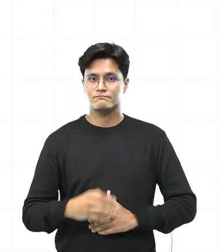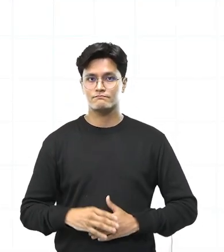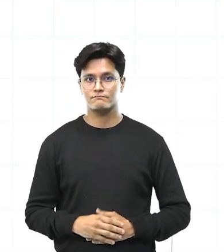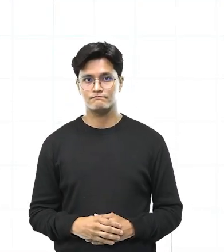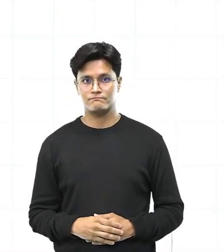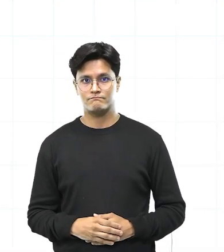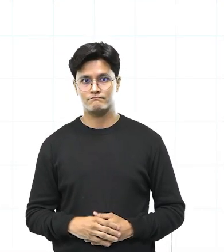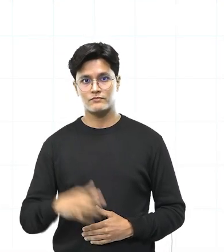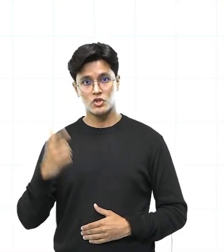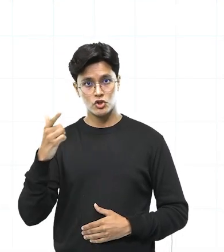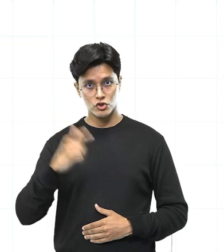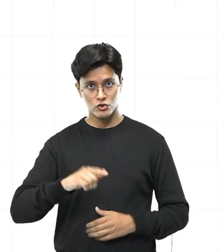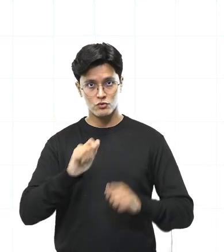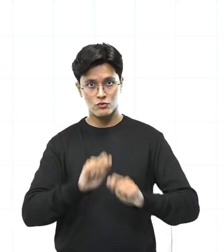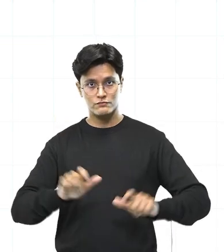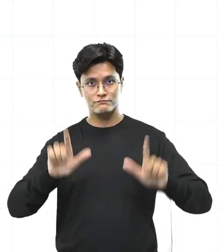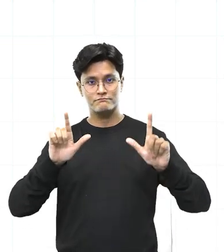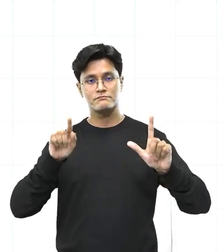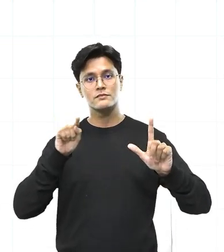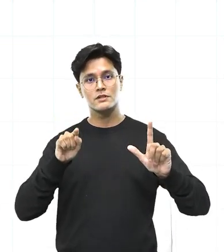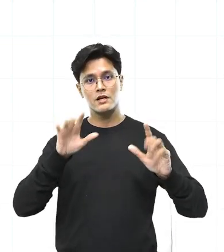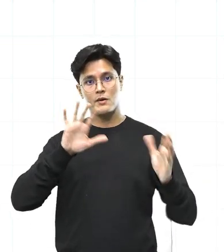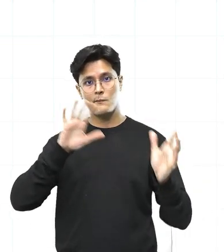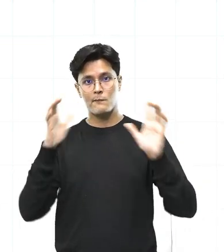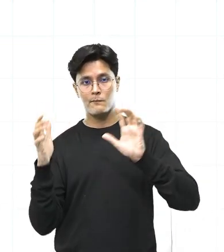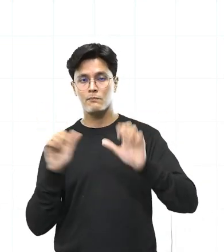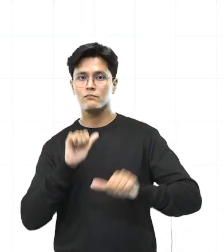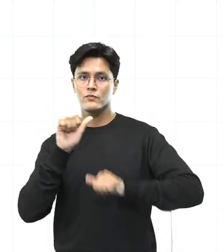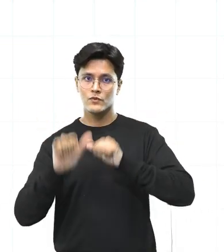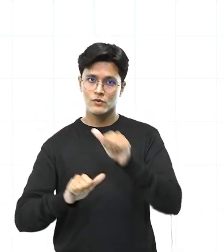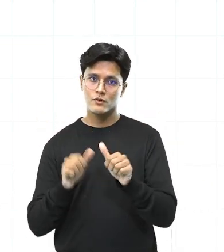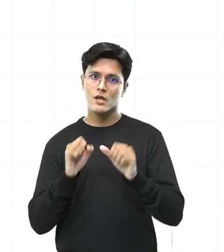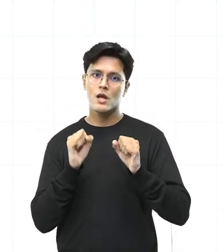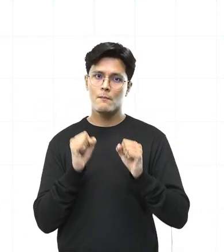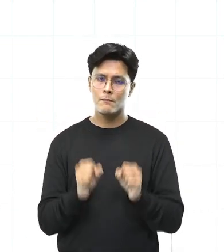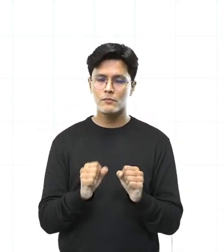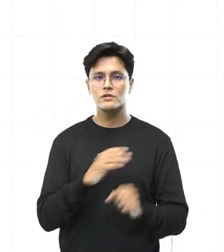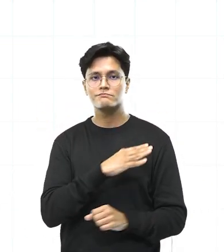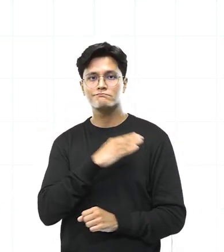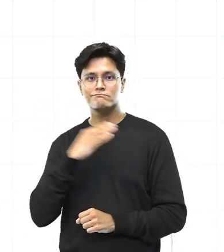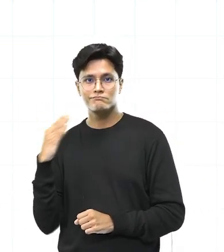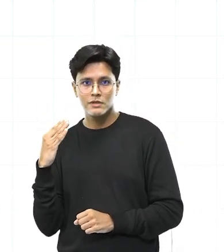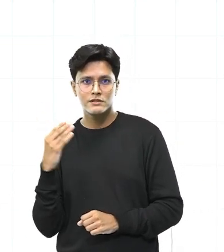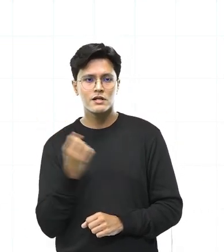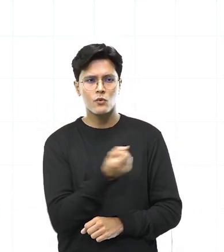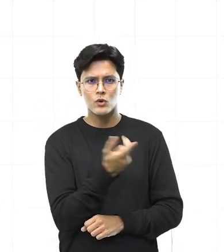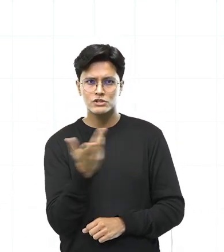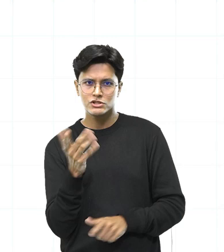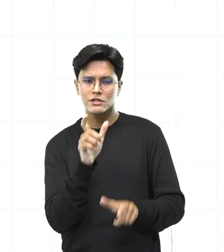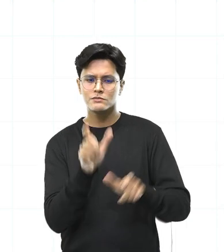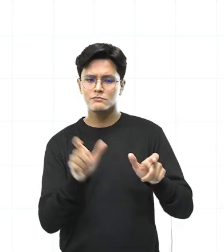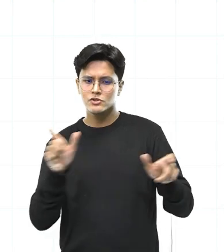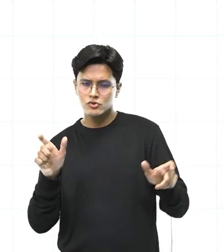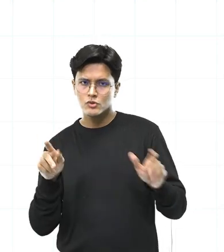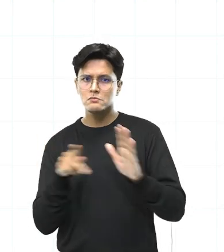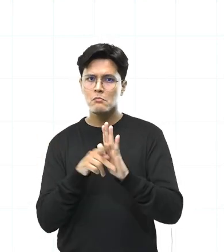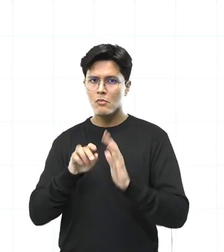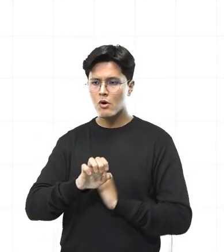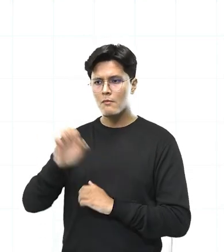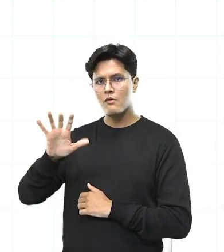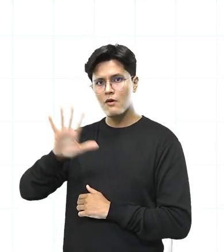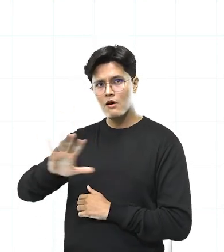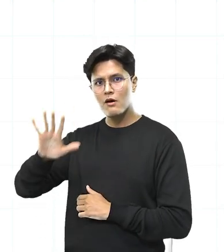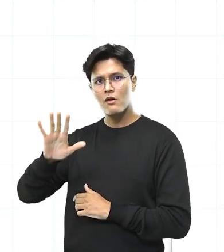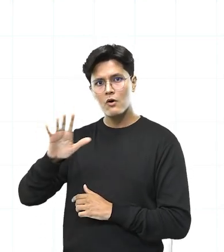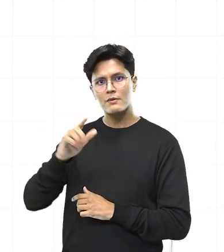Vamos voltar para a tela inicial. Mudanças climáticas podem matar 152 mil europeus por ano até o